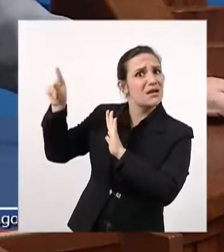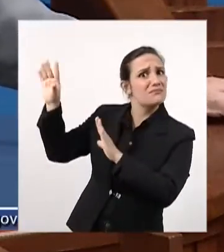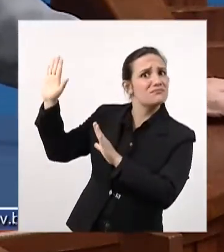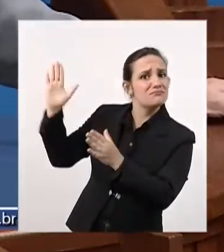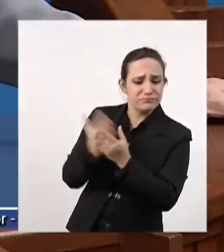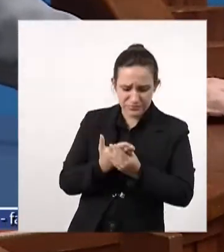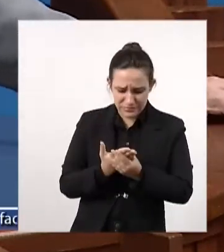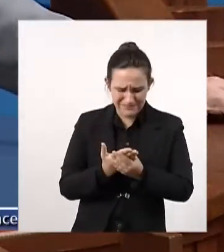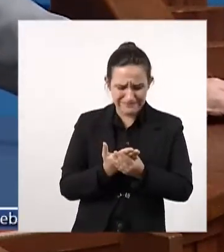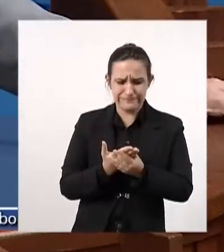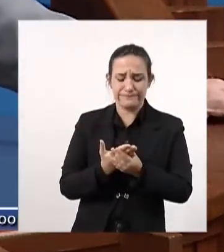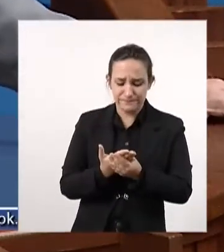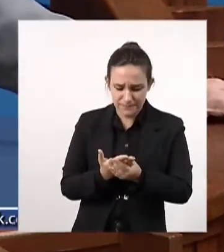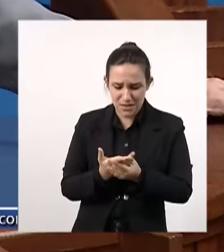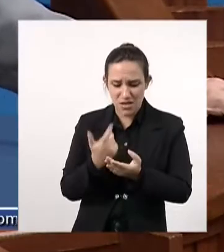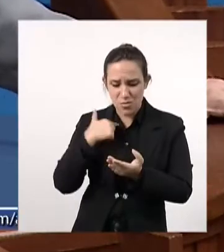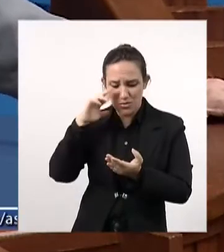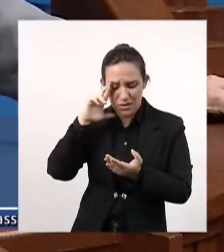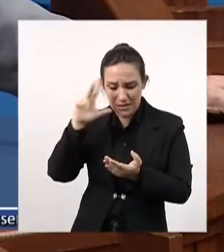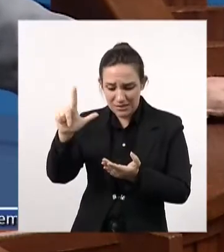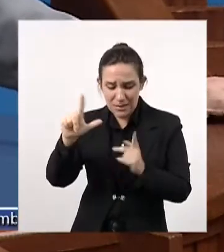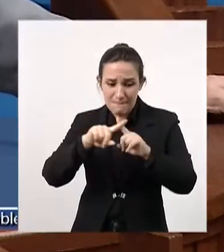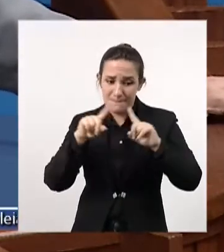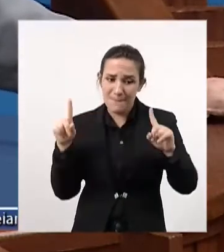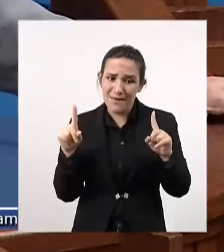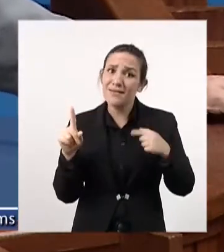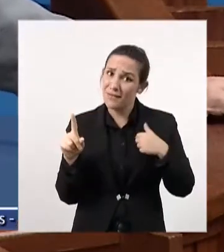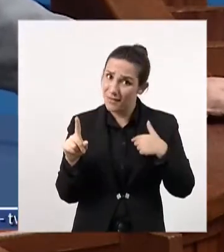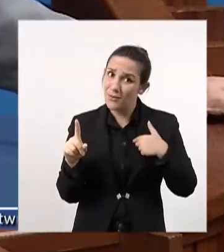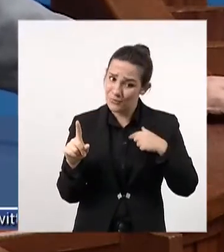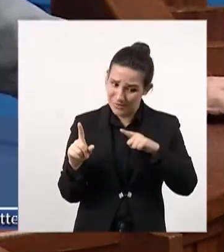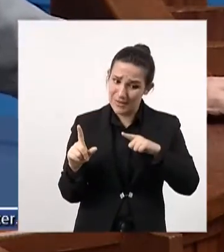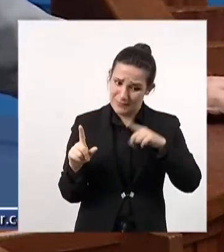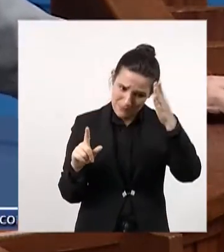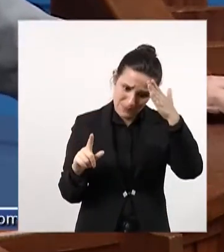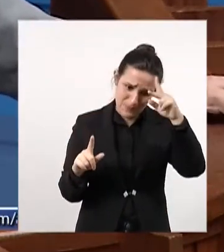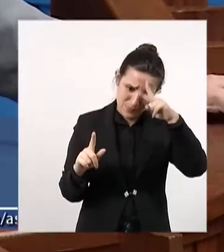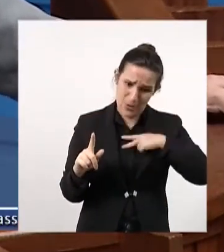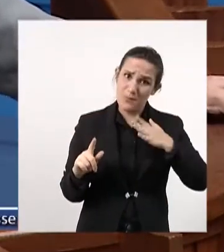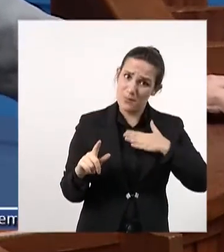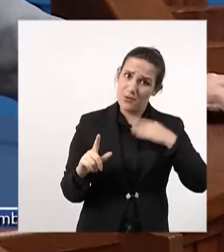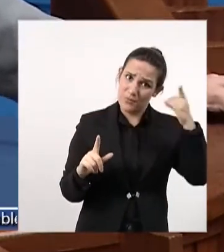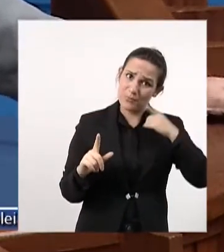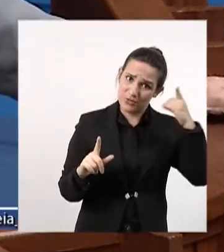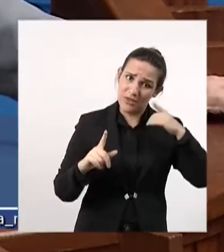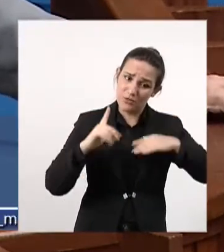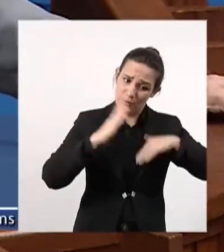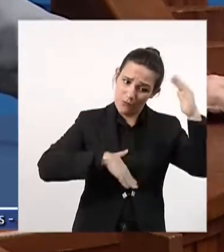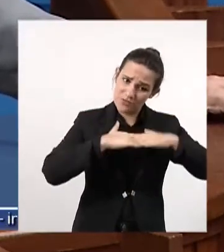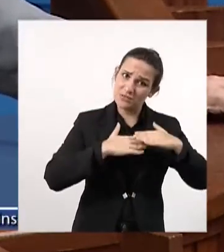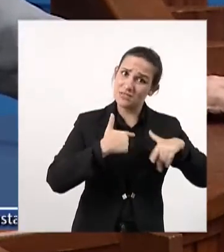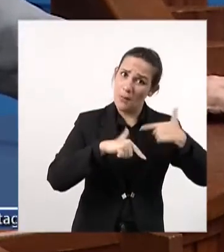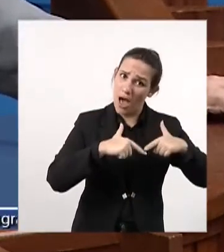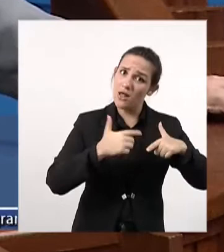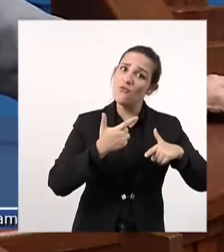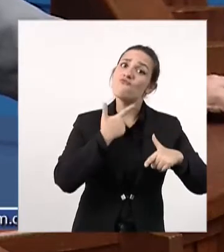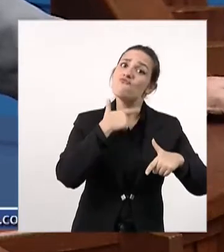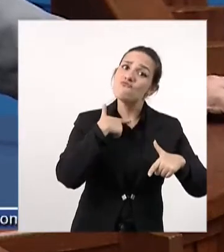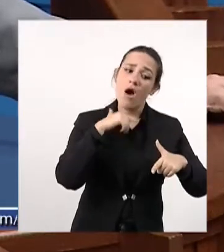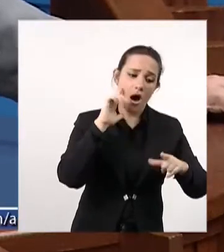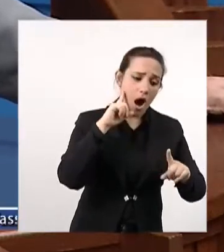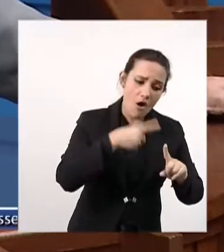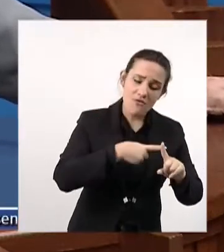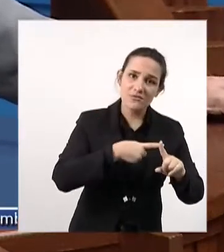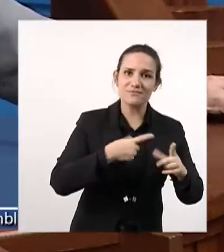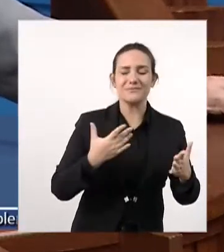encaminhados, porque nós somos líderes, mas também nós temos o nosso mandato. Nós temos as nossas demandas. E